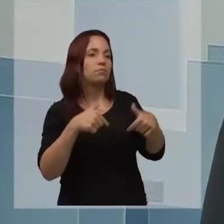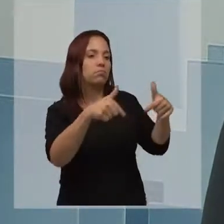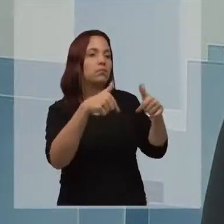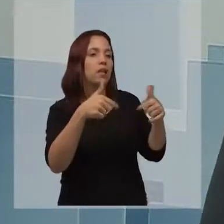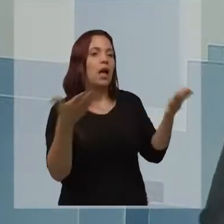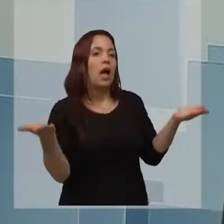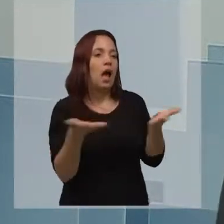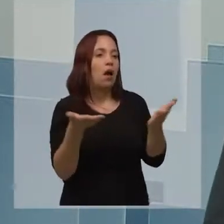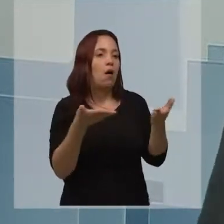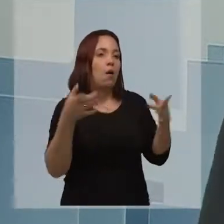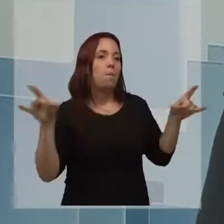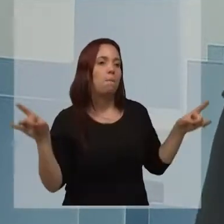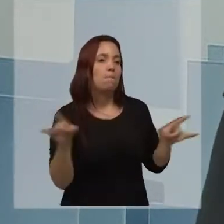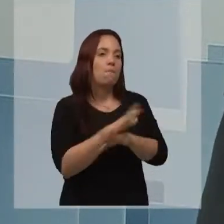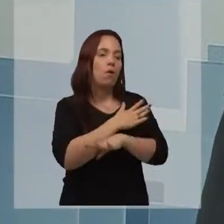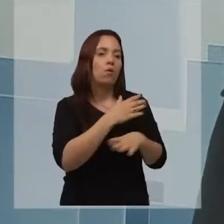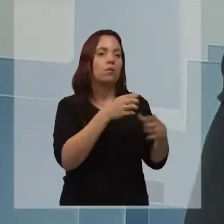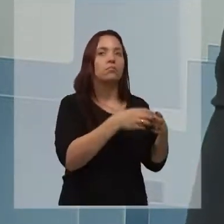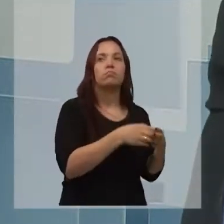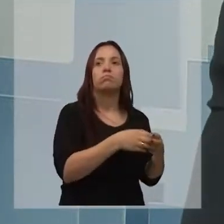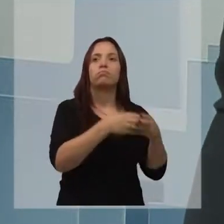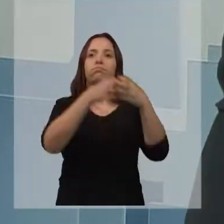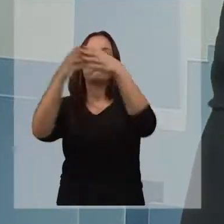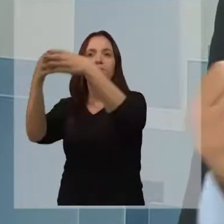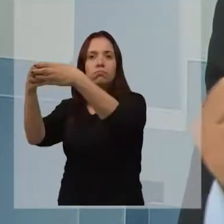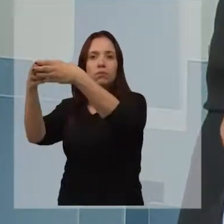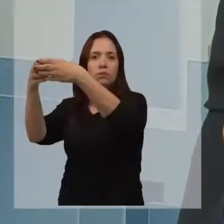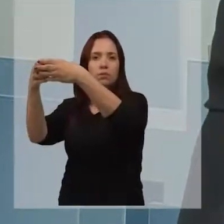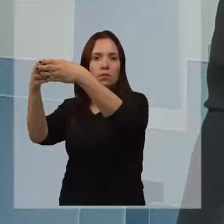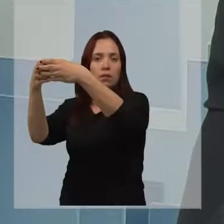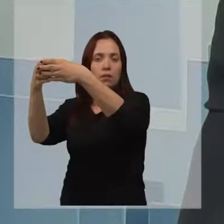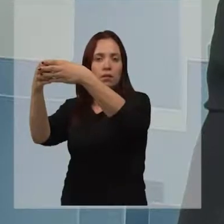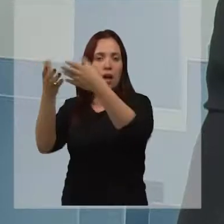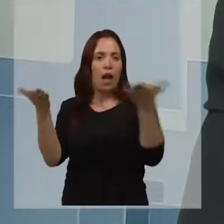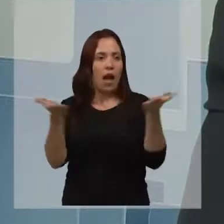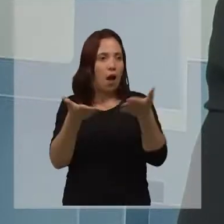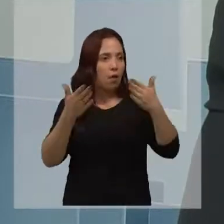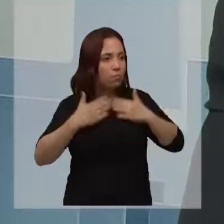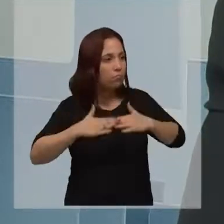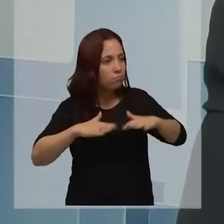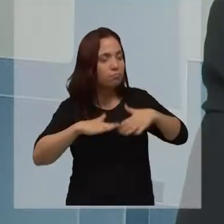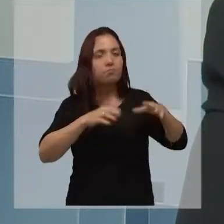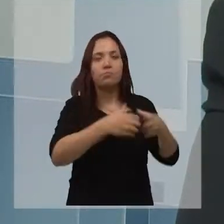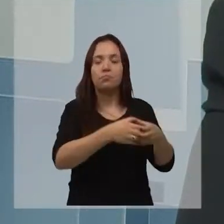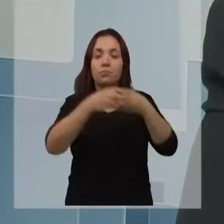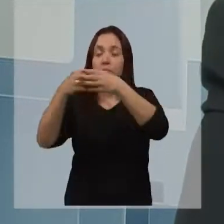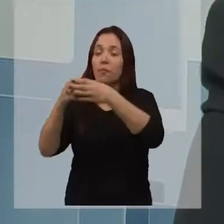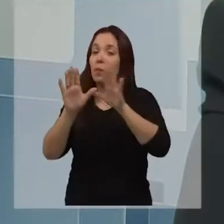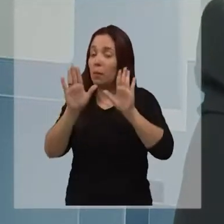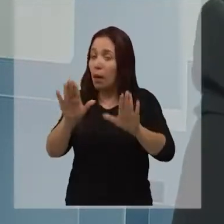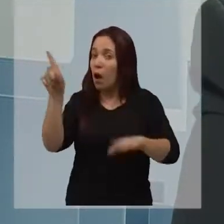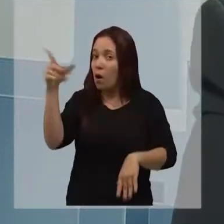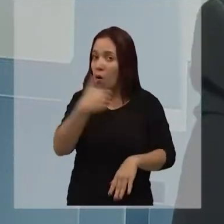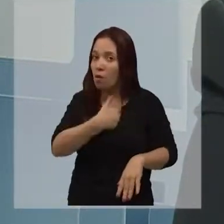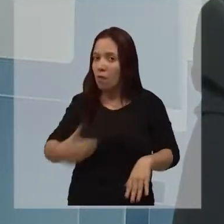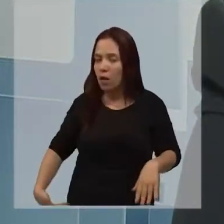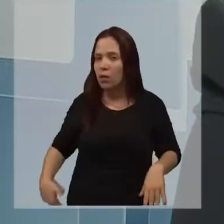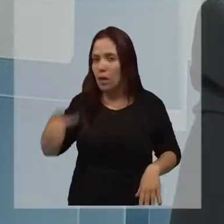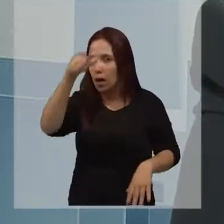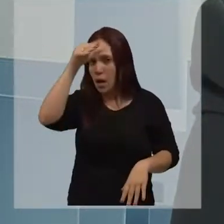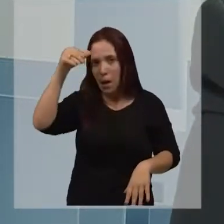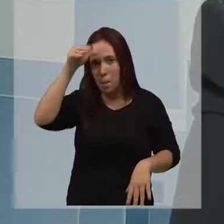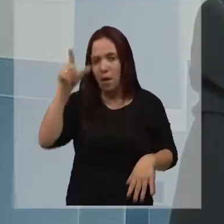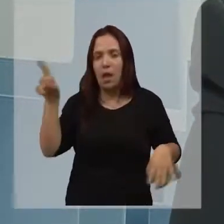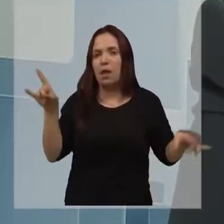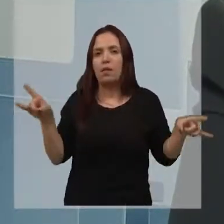sucesso. Aí queria tirar a força de segurança. Tá tudo bem, vamos sair agora. Só que o governador não terminou o que ele quer fazer. Vou